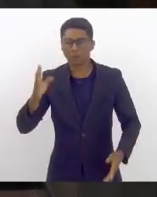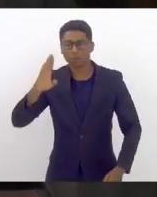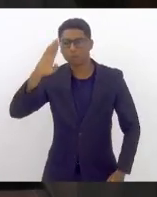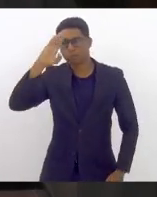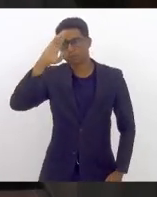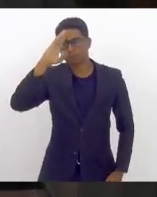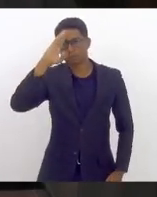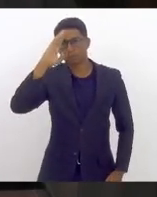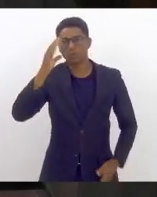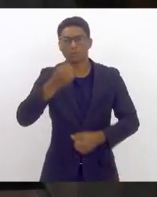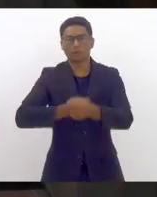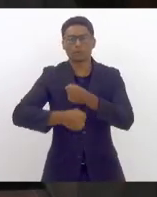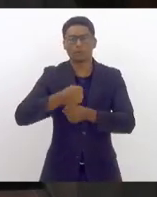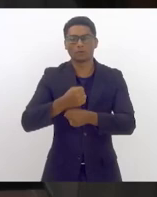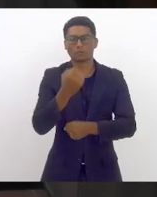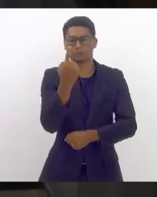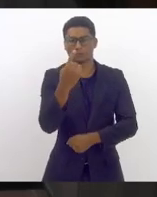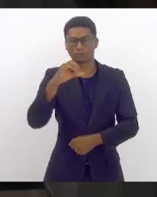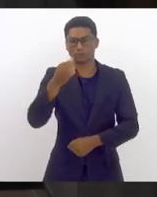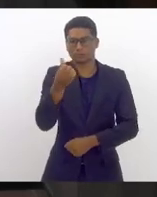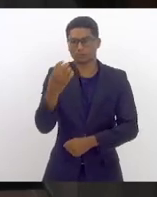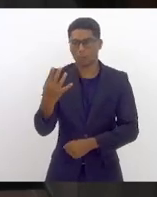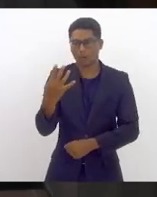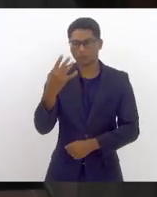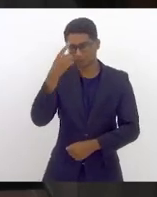o golpe de